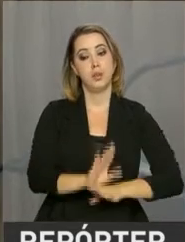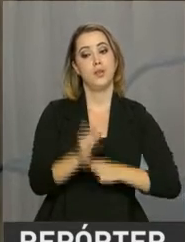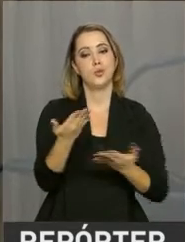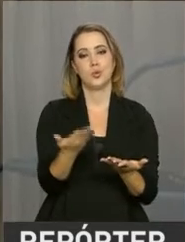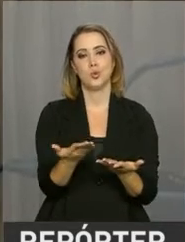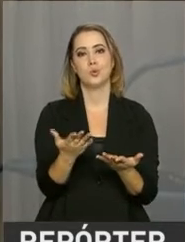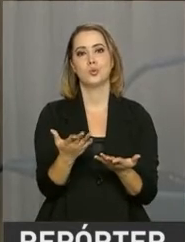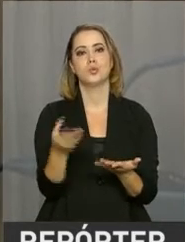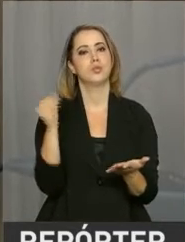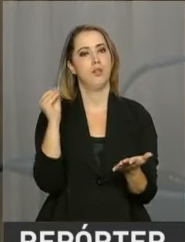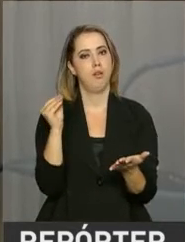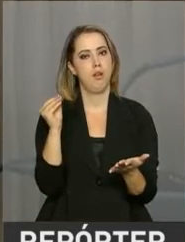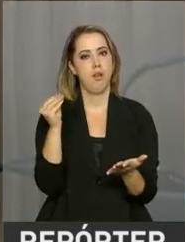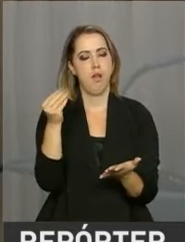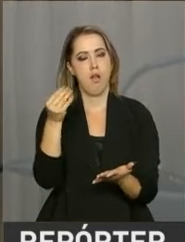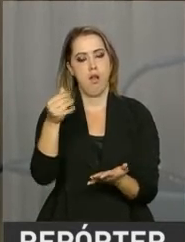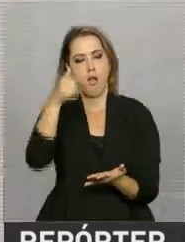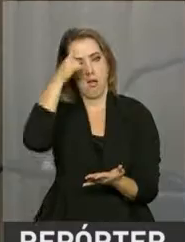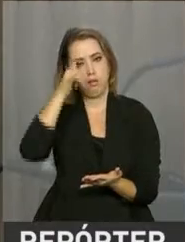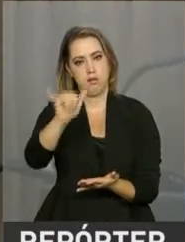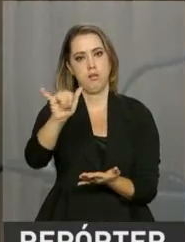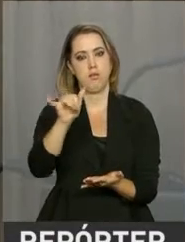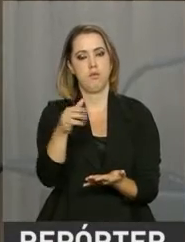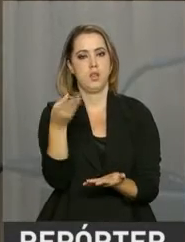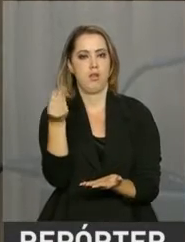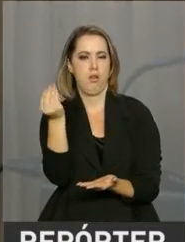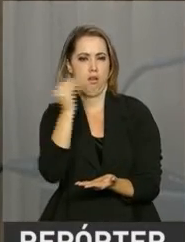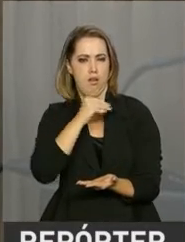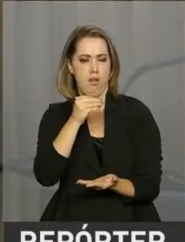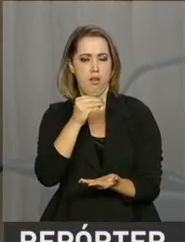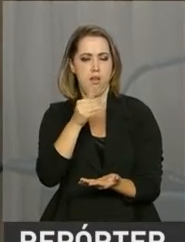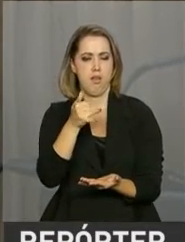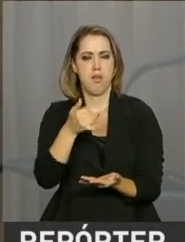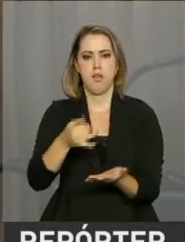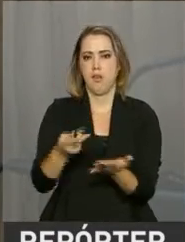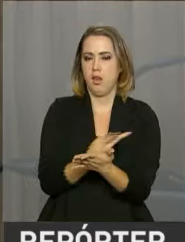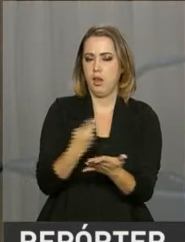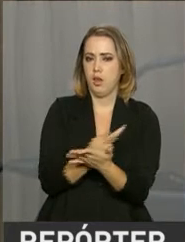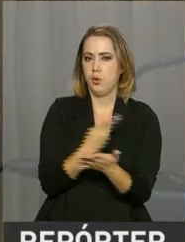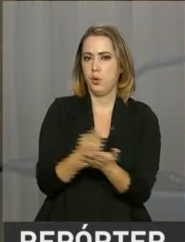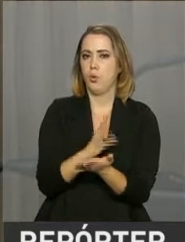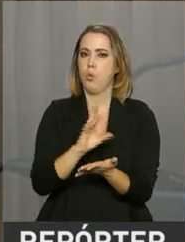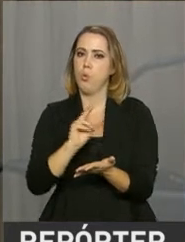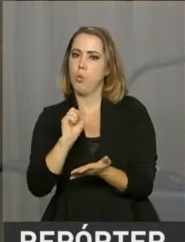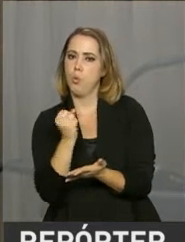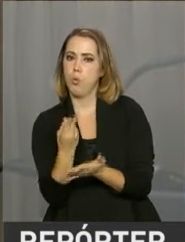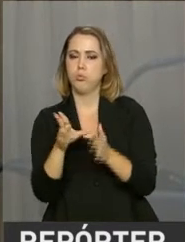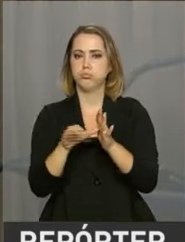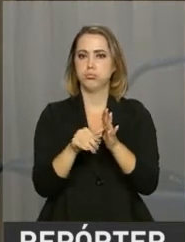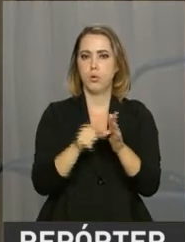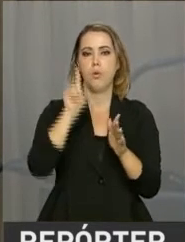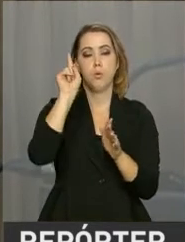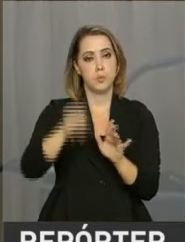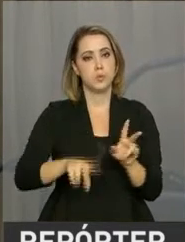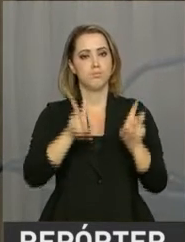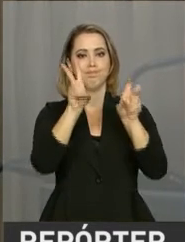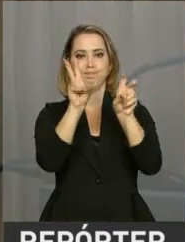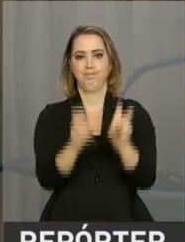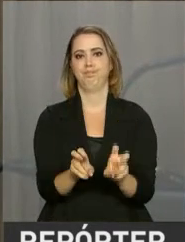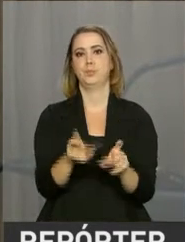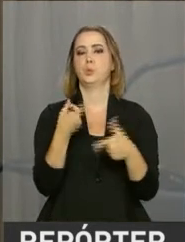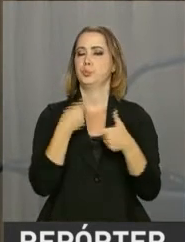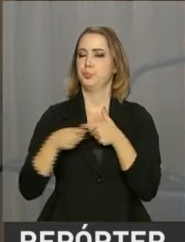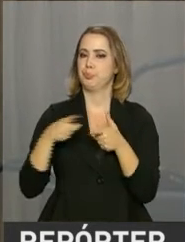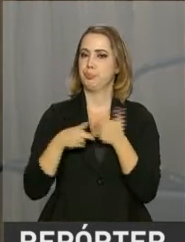combate à fraude e à corrupção. Esse é um tema sempre sensível a toda a sociedade e